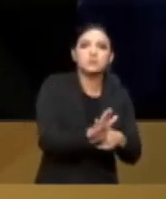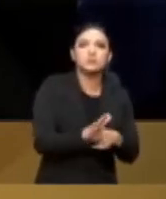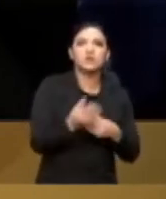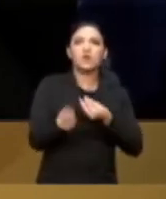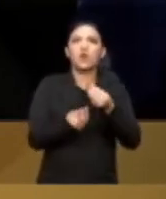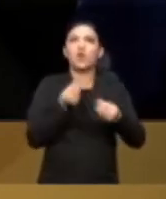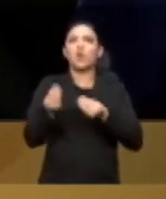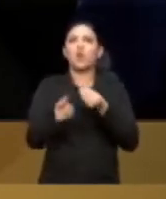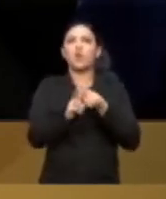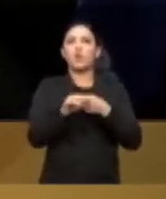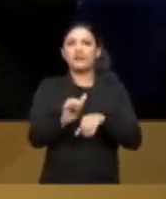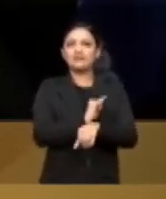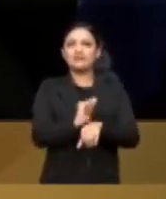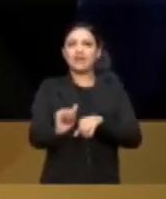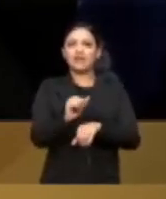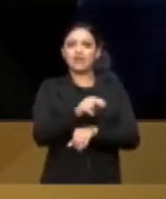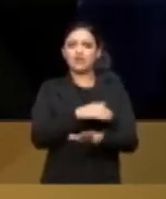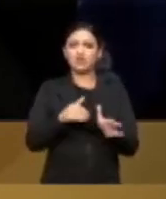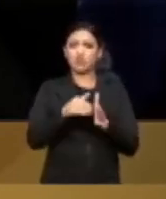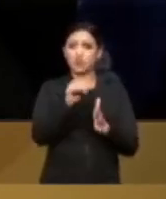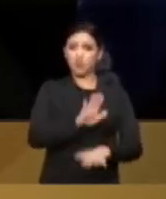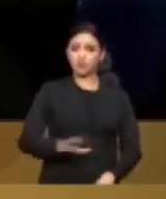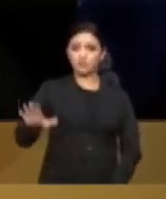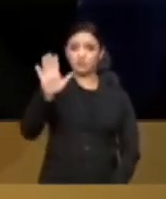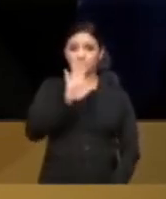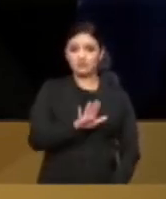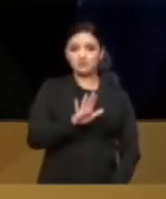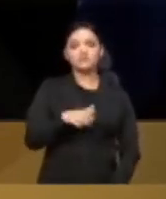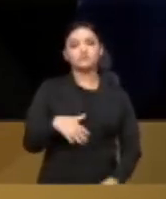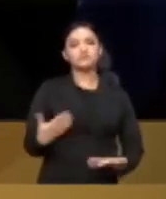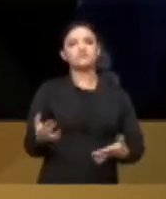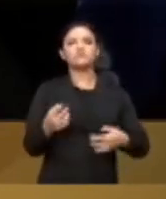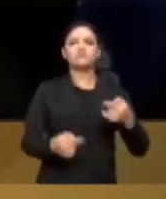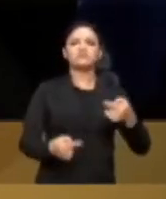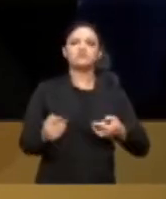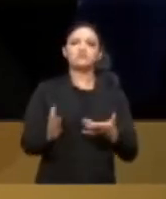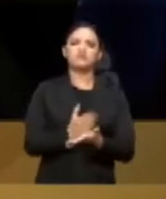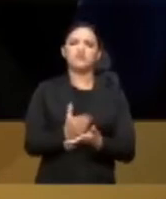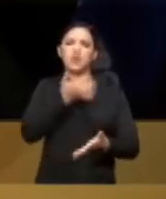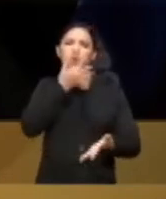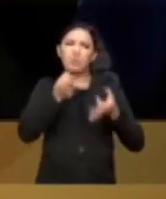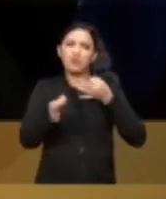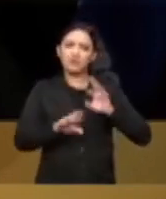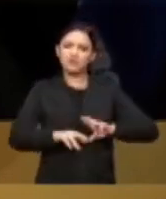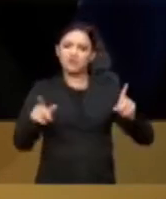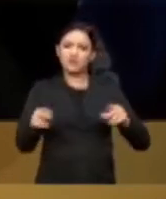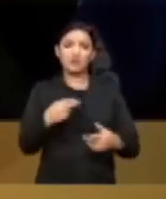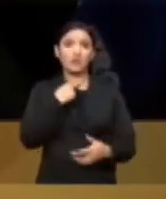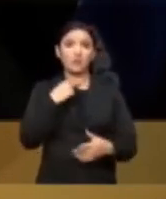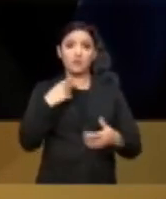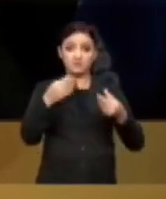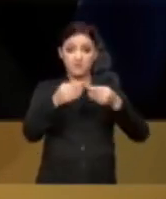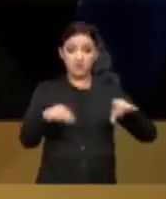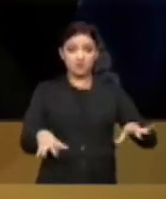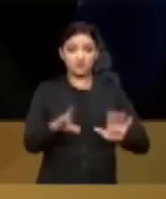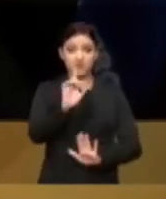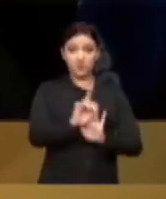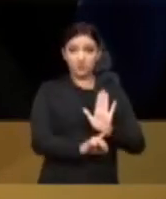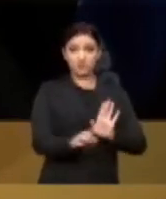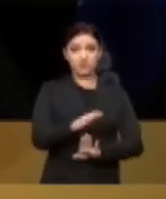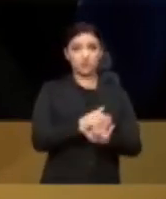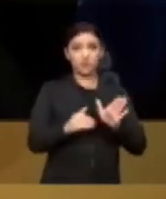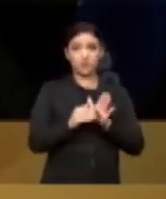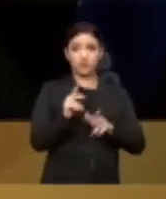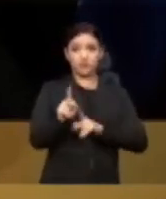território nacional. Divergências políticas eventuais não podem prejudicar a efetivação do direito de toda a população